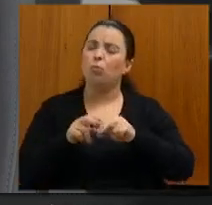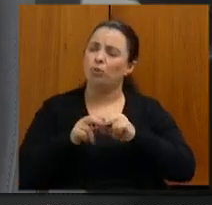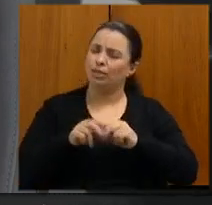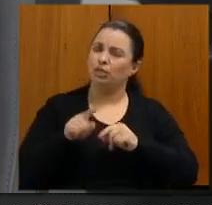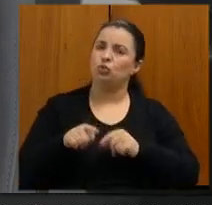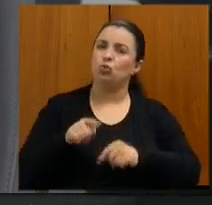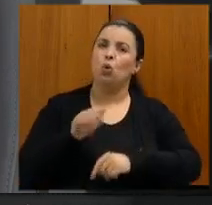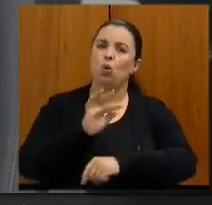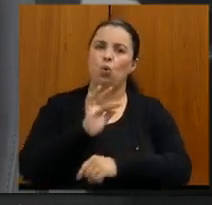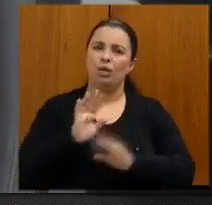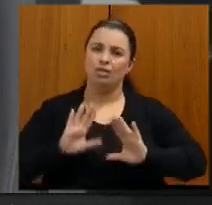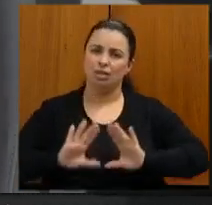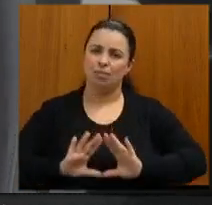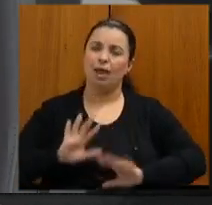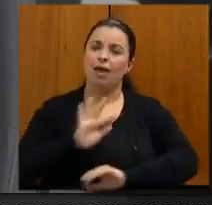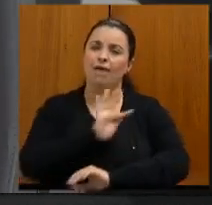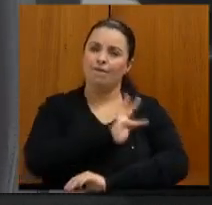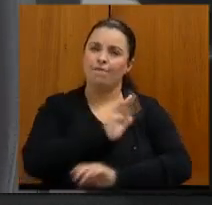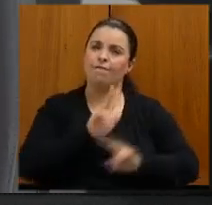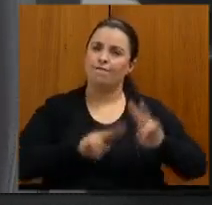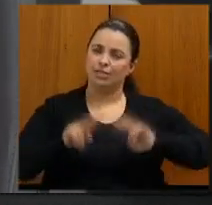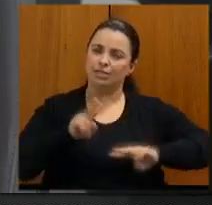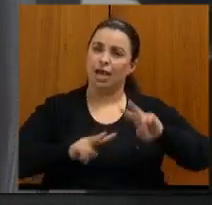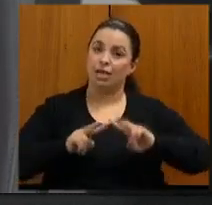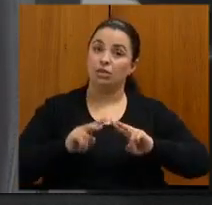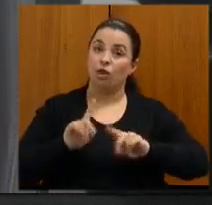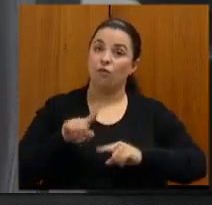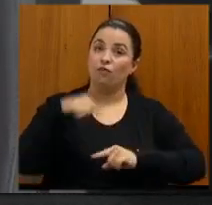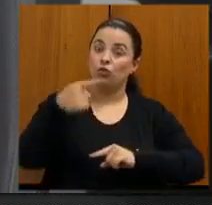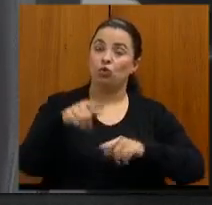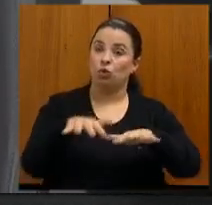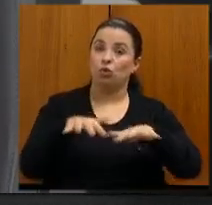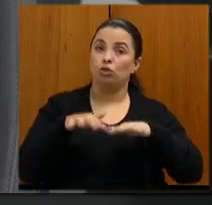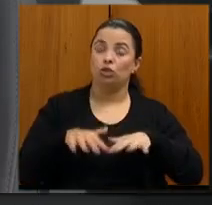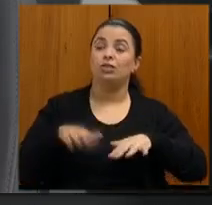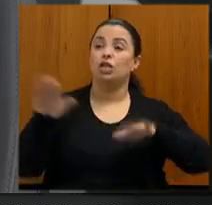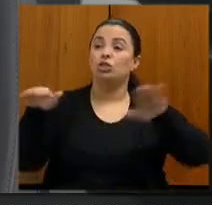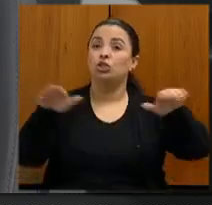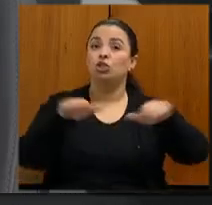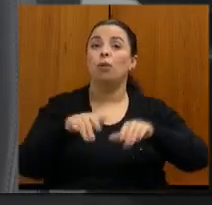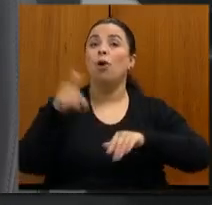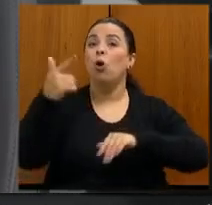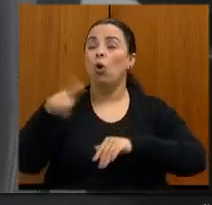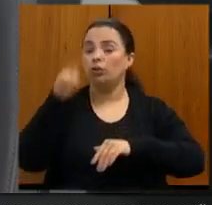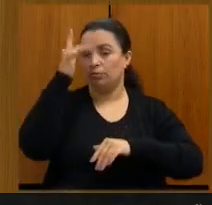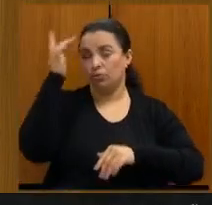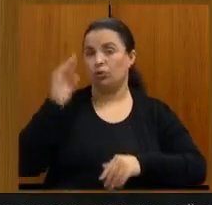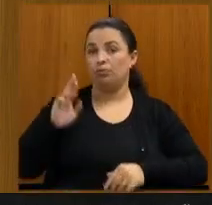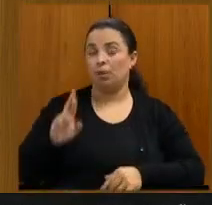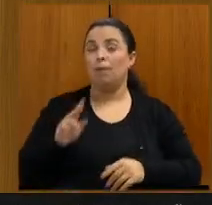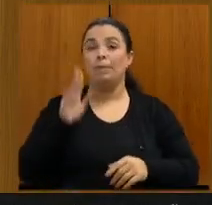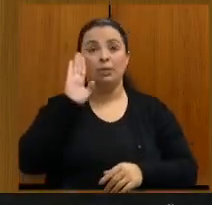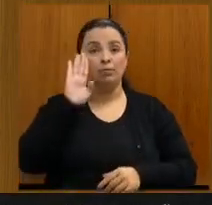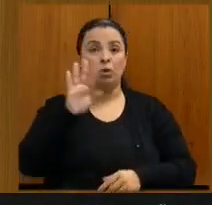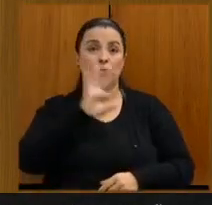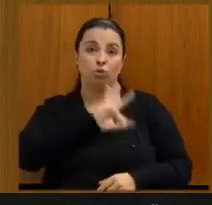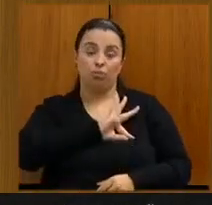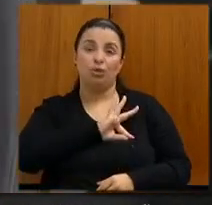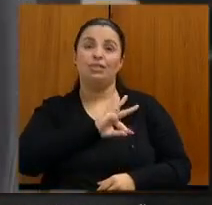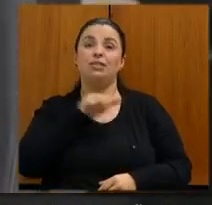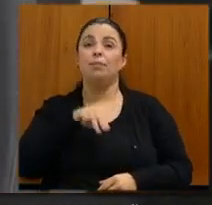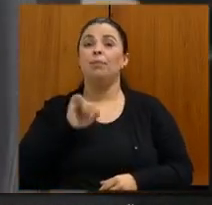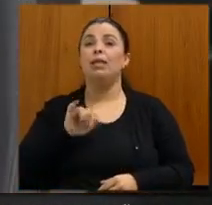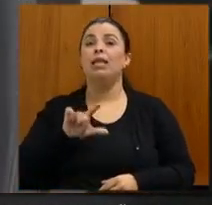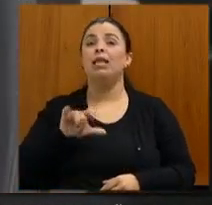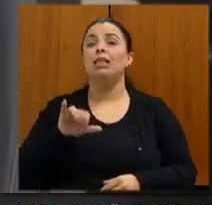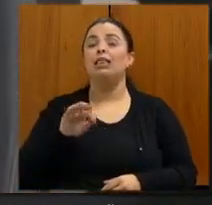debruçar para que a gente na próxima audiência a gente traga os outros atores principalmente a polícia militar porque a polícia militar é